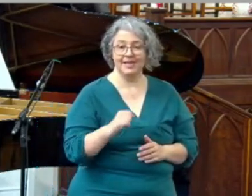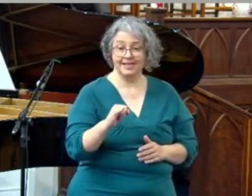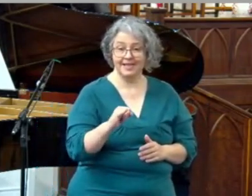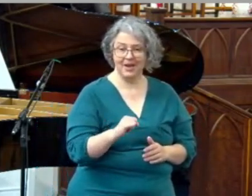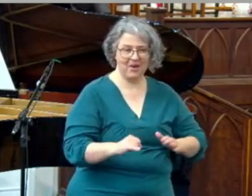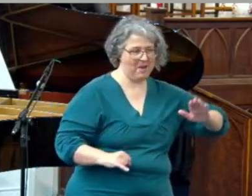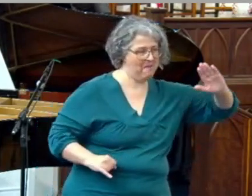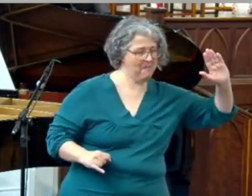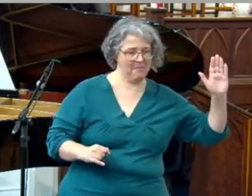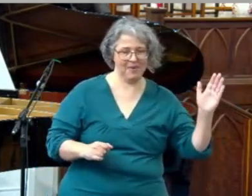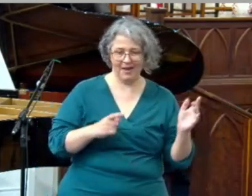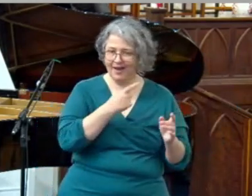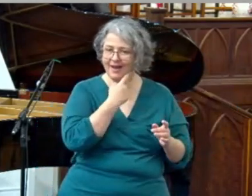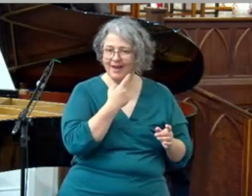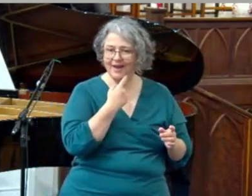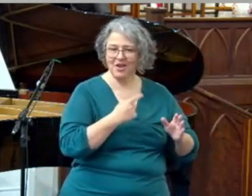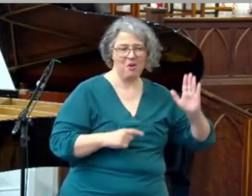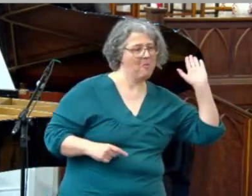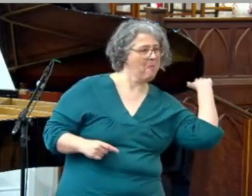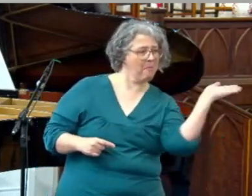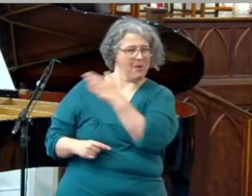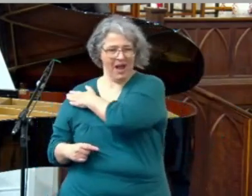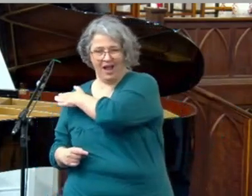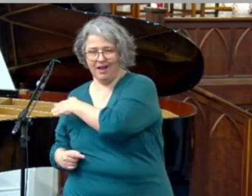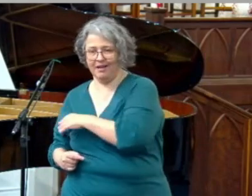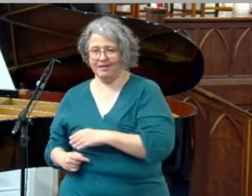também a face esquerda.